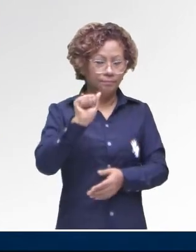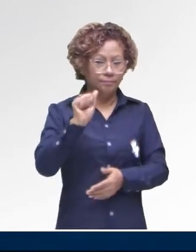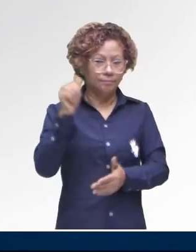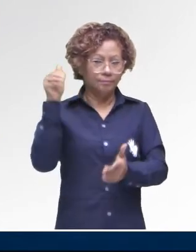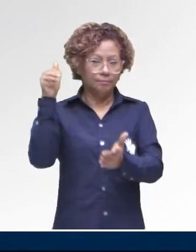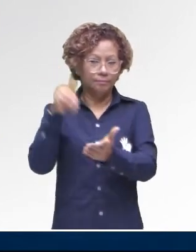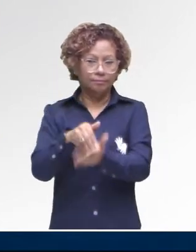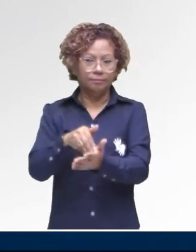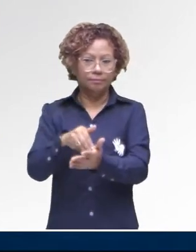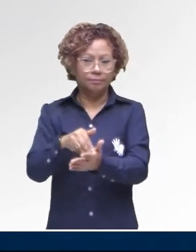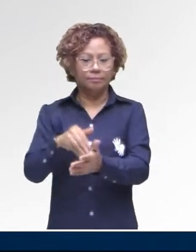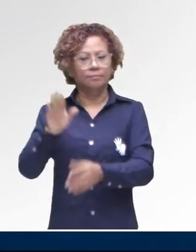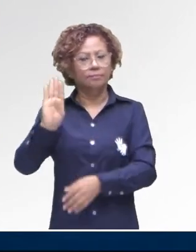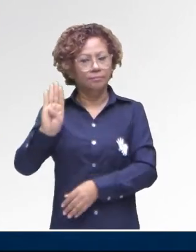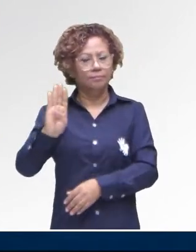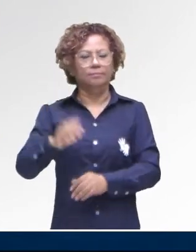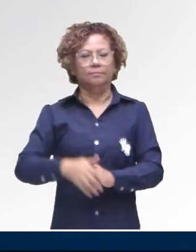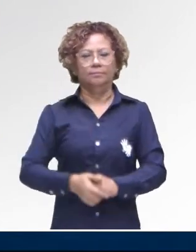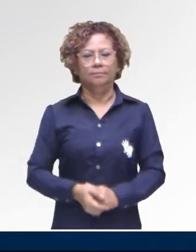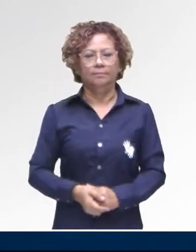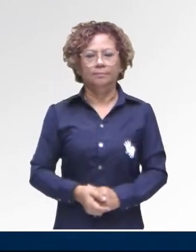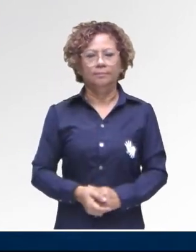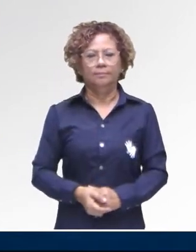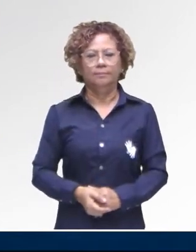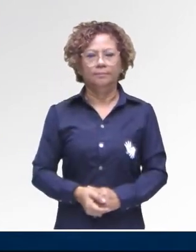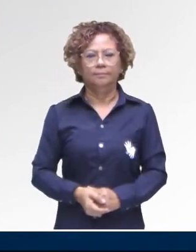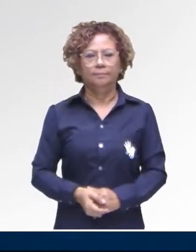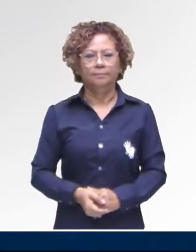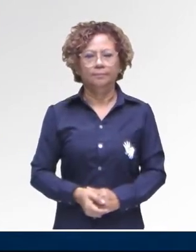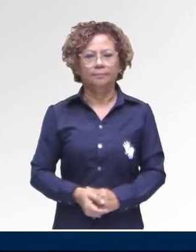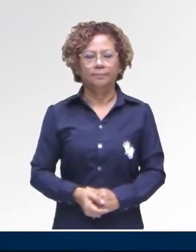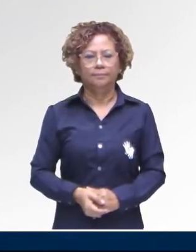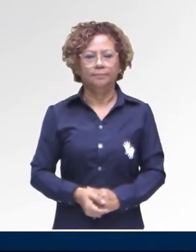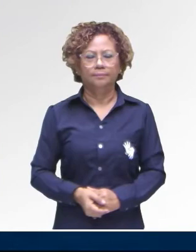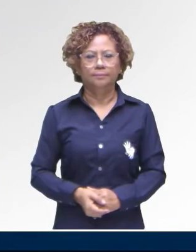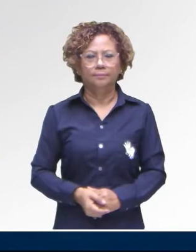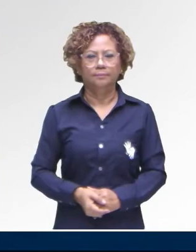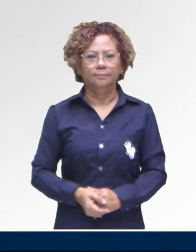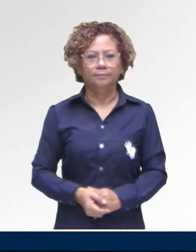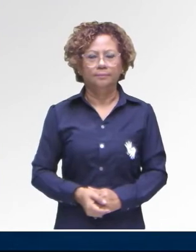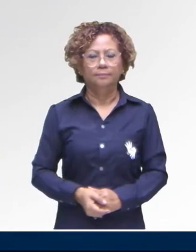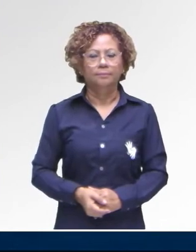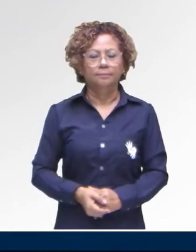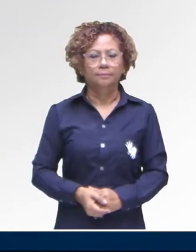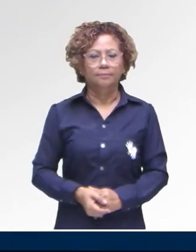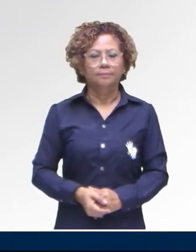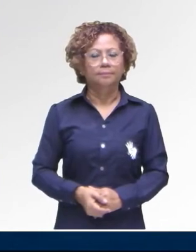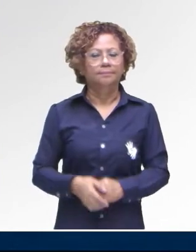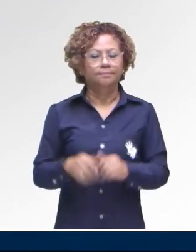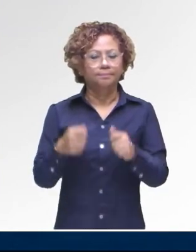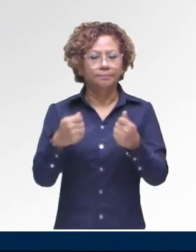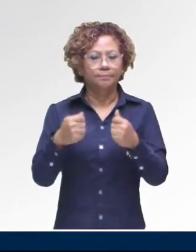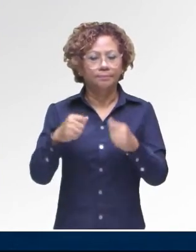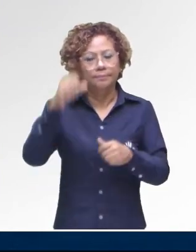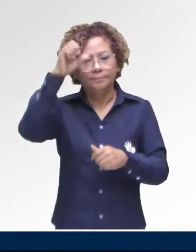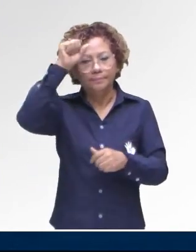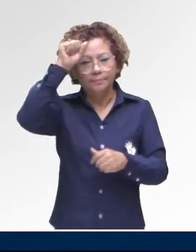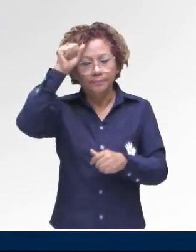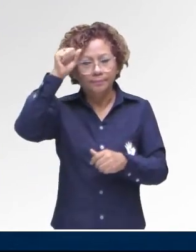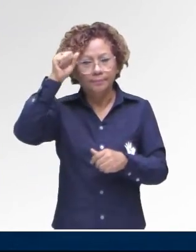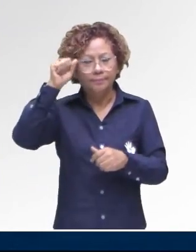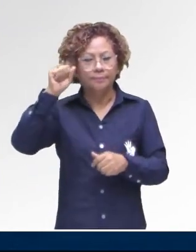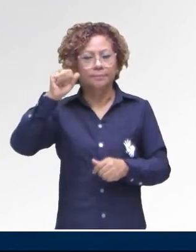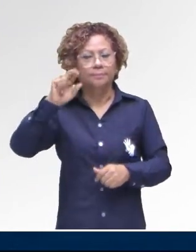aqui no B. Tá? E nós vamos utilizar esses conceitos primitivos, essas noções,